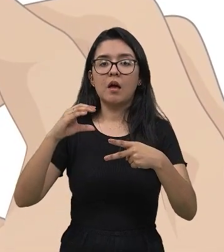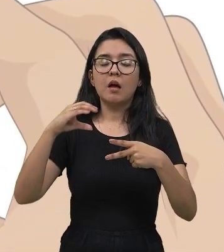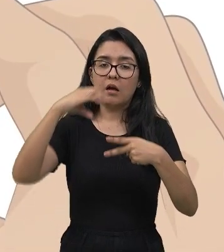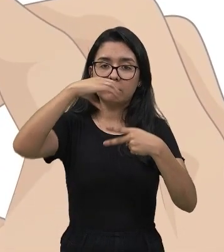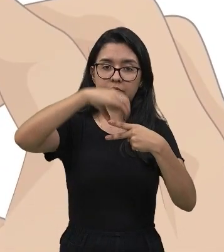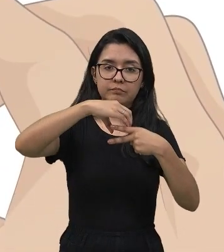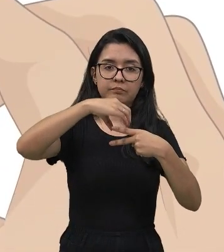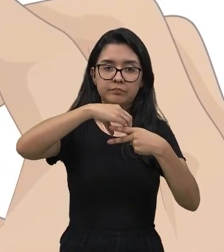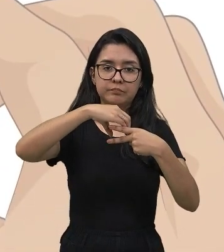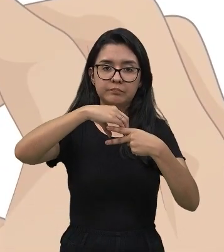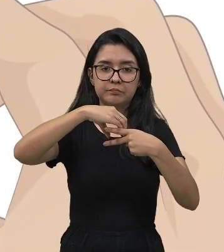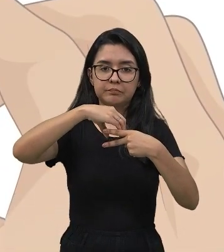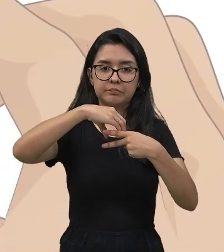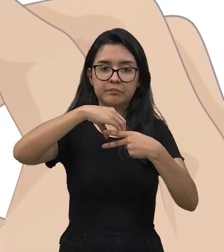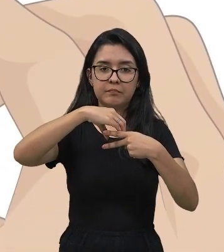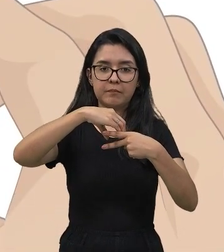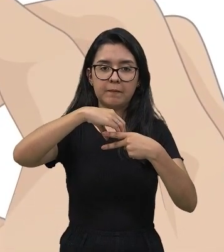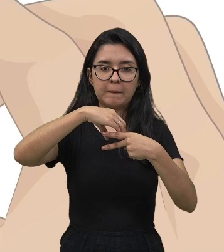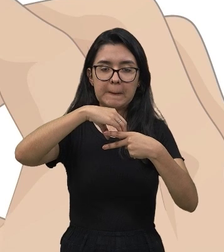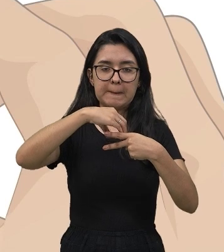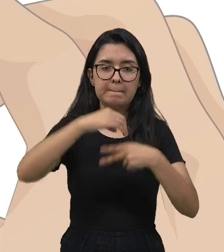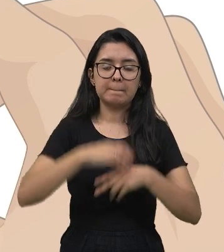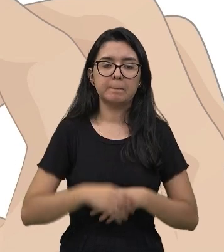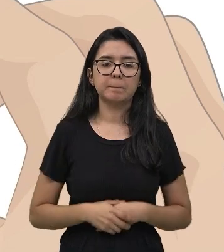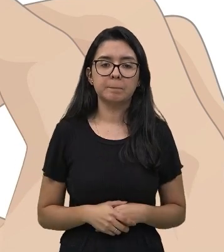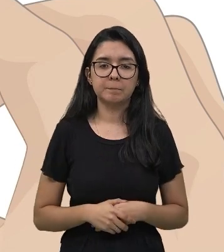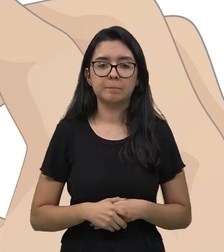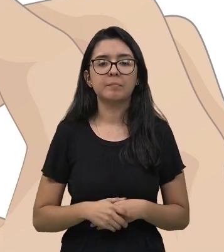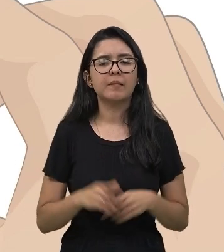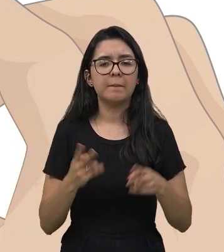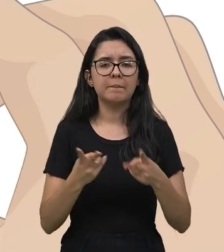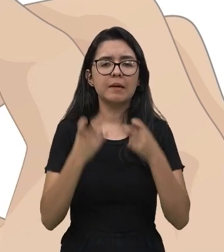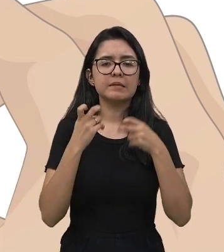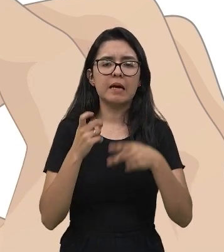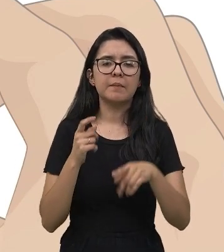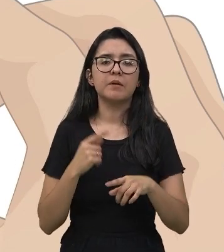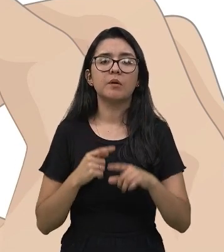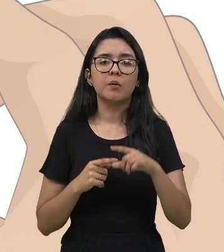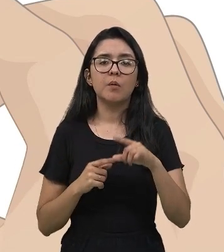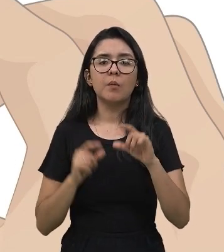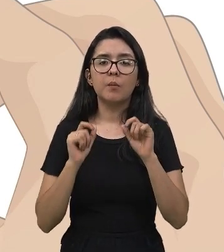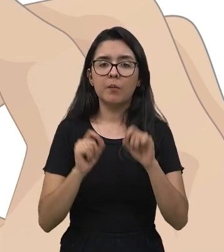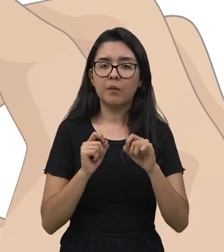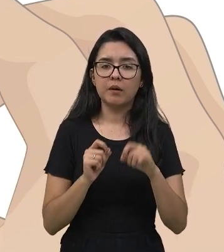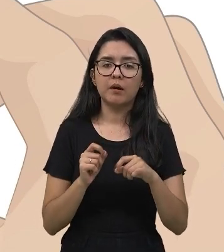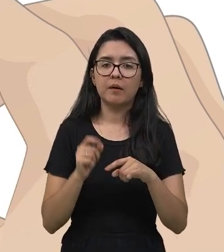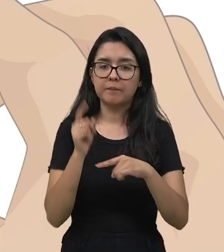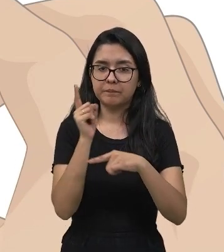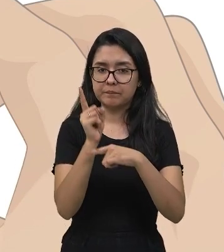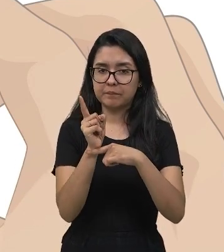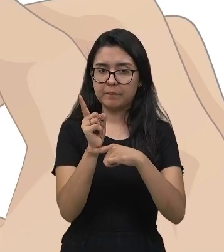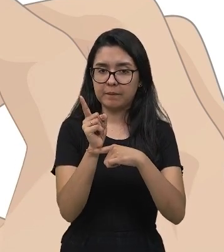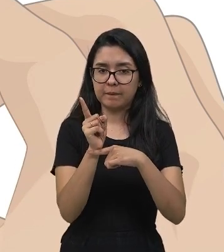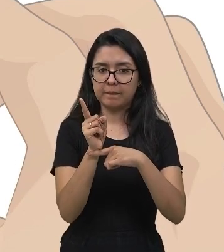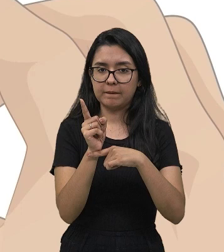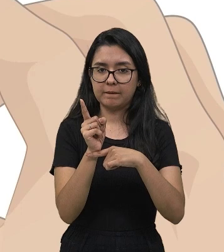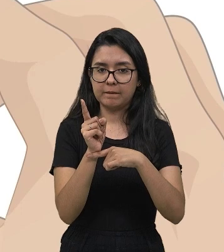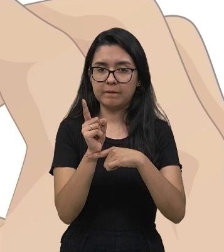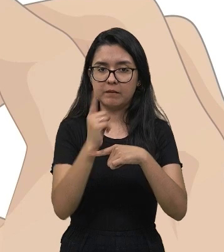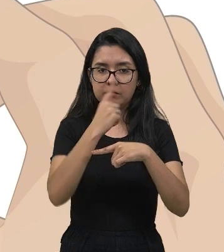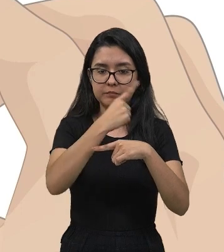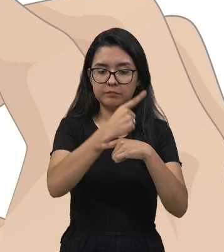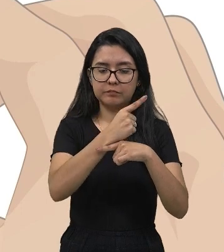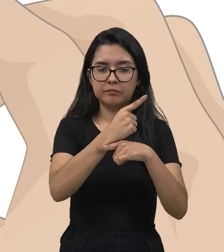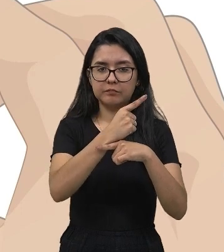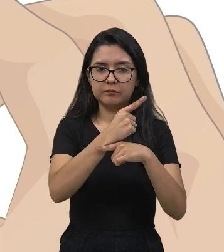exatamente, ó, no vértice aí, ó, o centro do transferidor na linha guia aí, ó, como você está vendo. E aí, claro, ó, vai lá no transferidor lá em cima